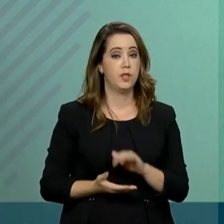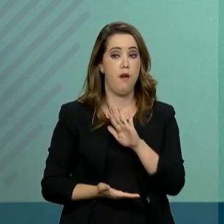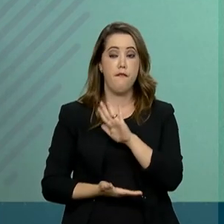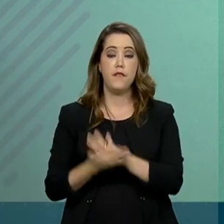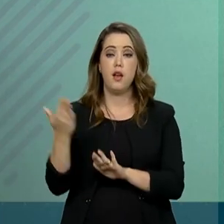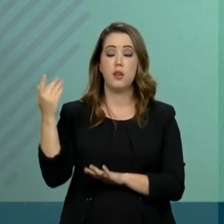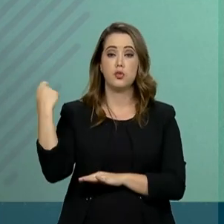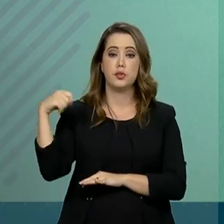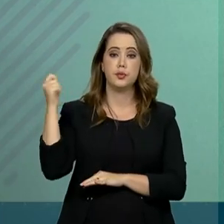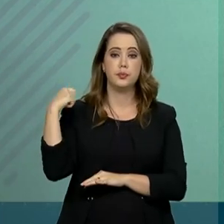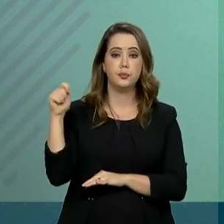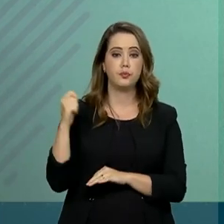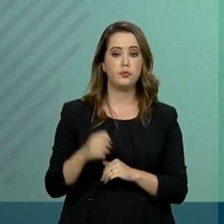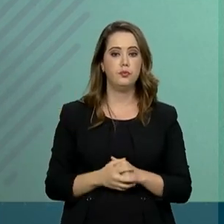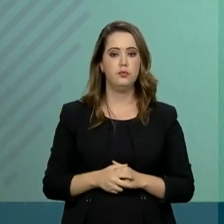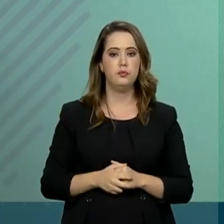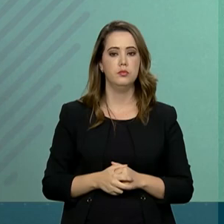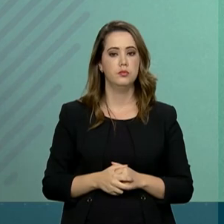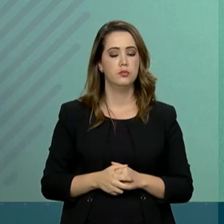à argentina